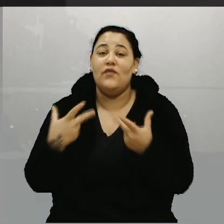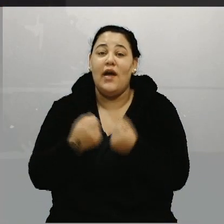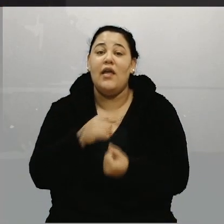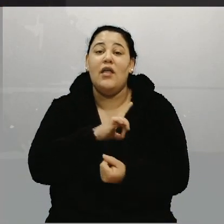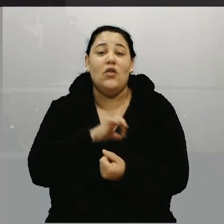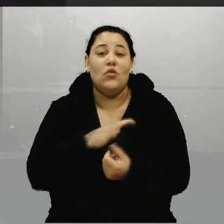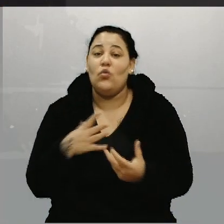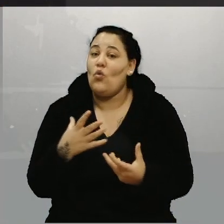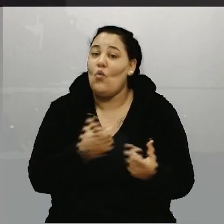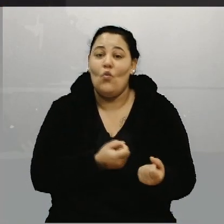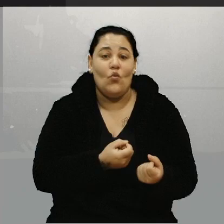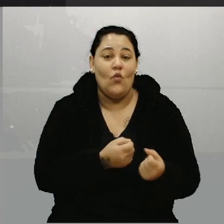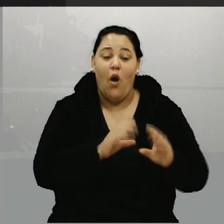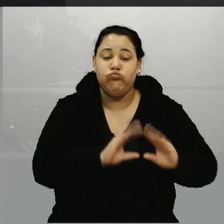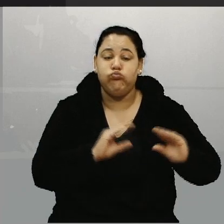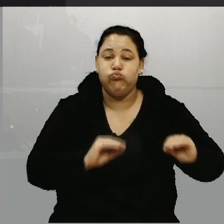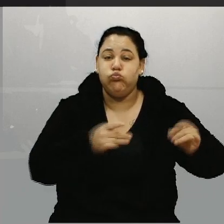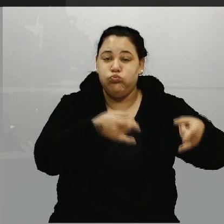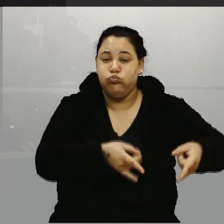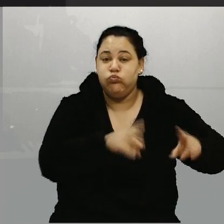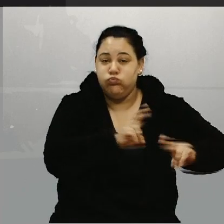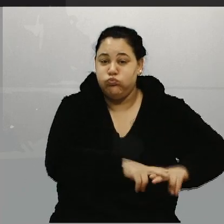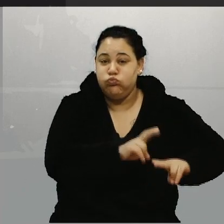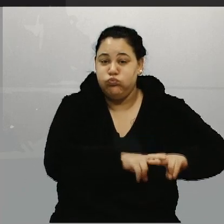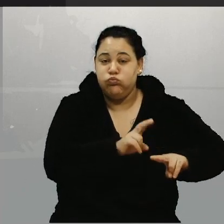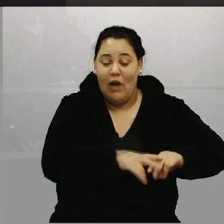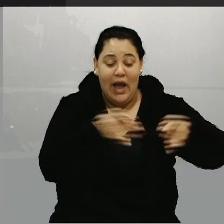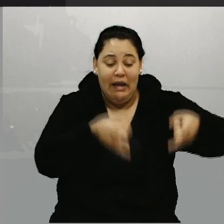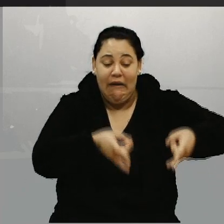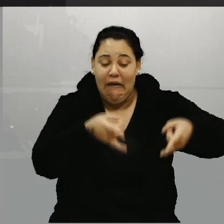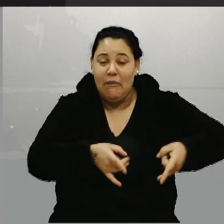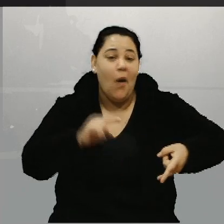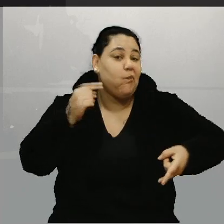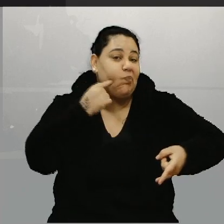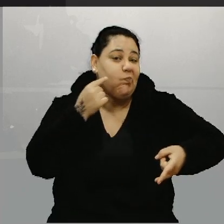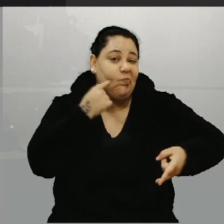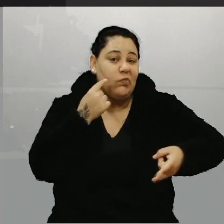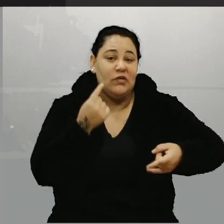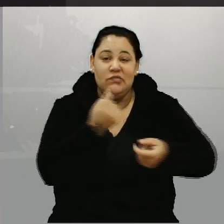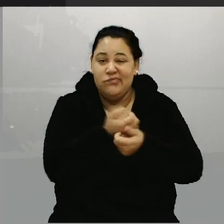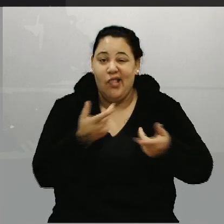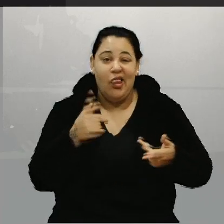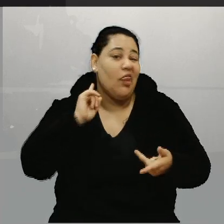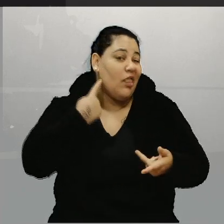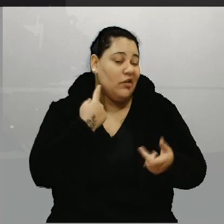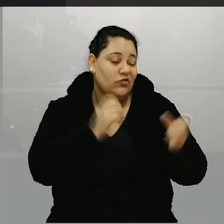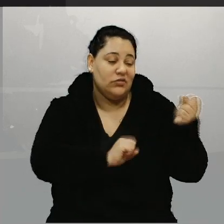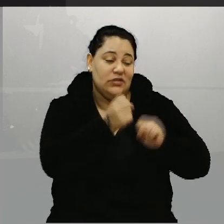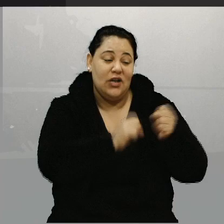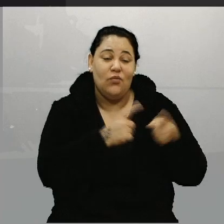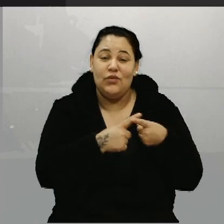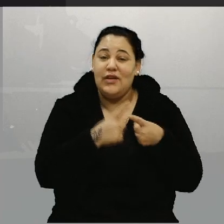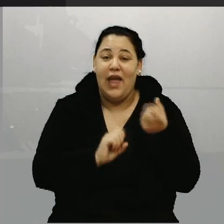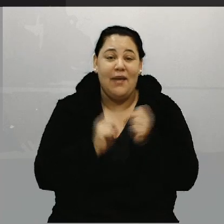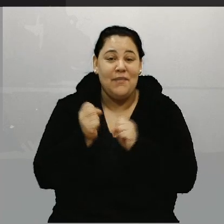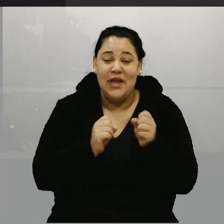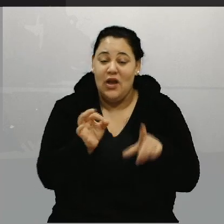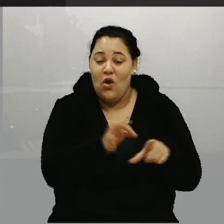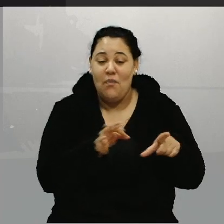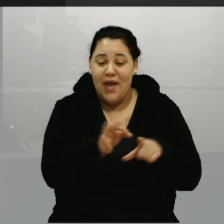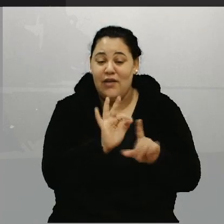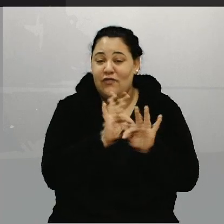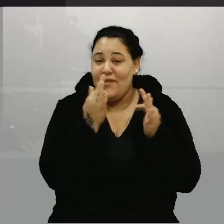camas, pneus, resíduos industriais, porque as empresas, o comércio e as famílias foram afetadas. E é necessário ter